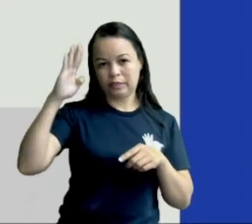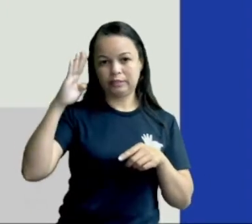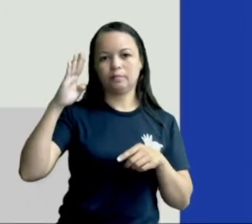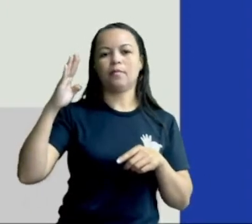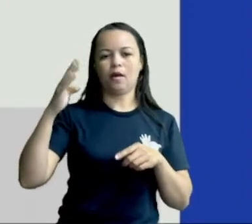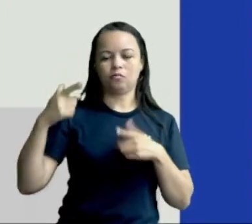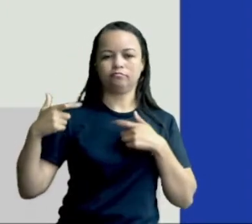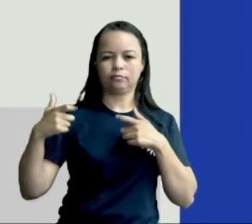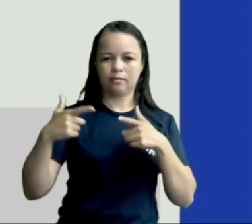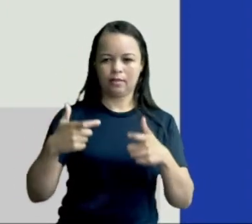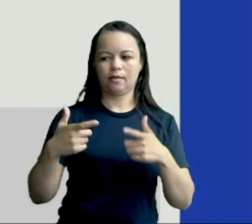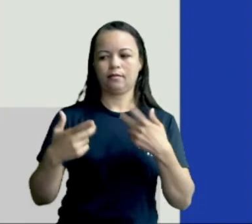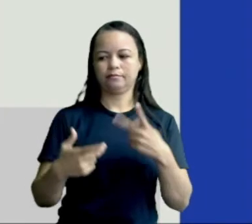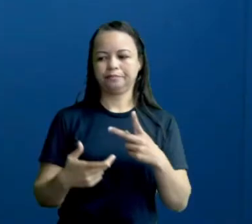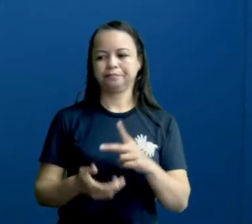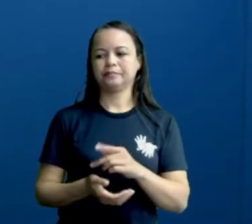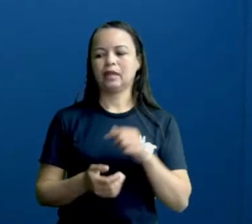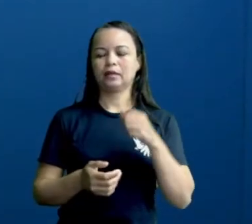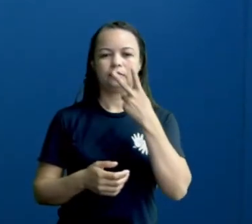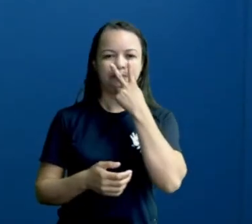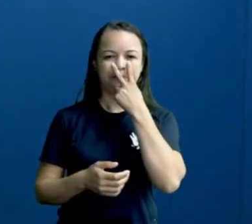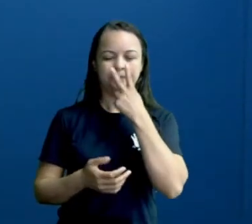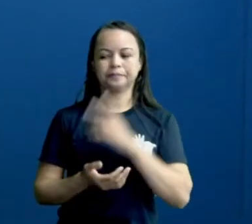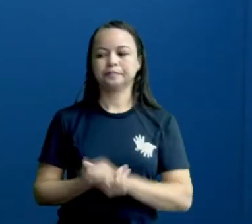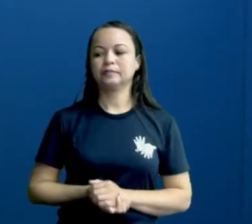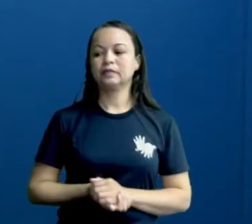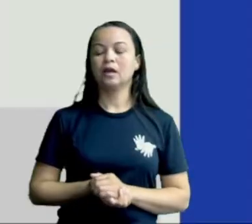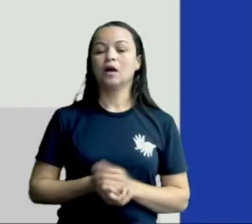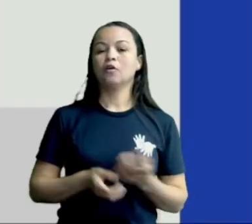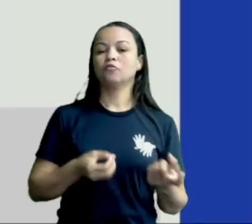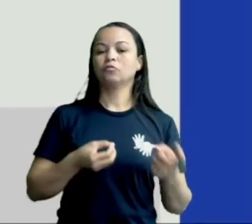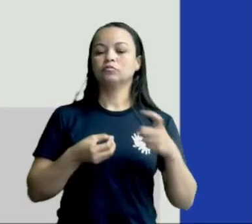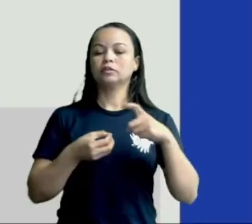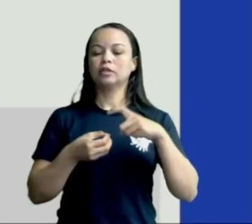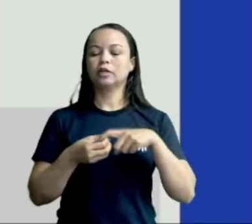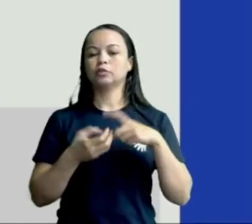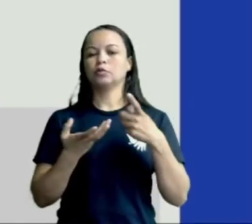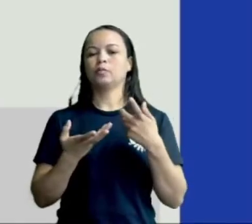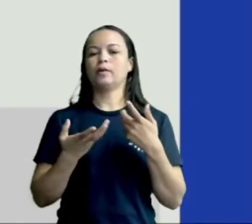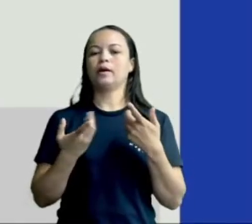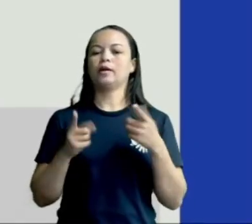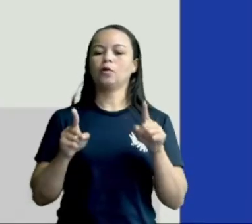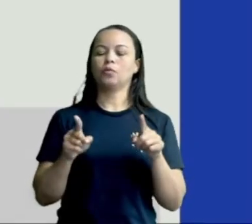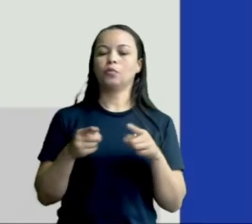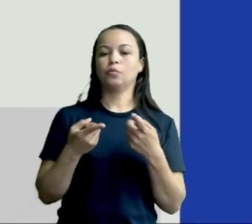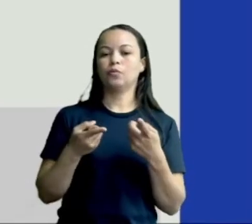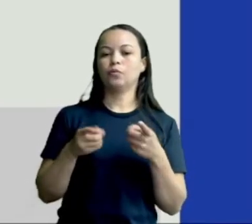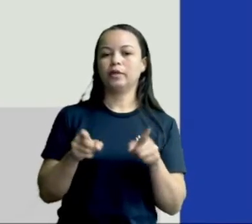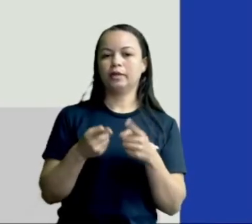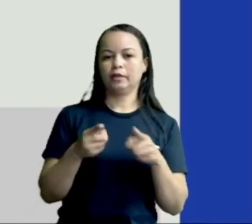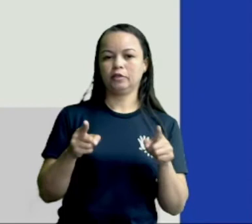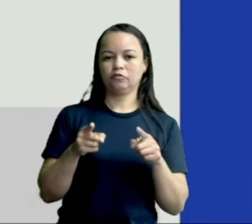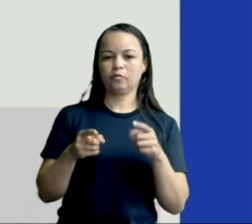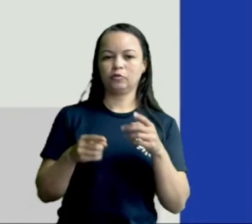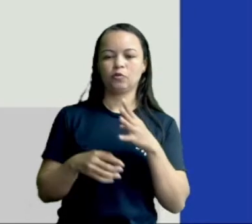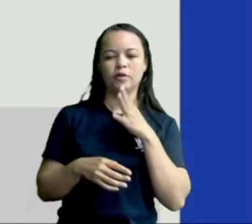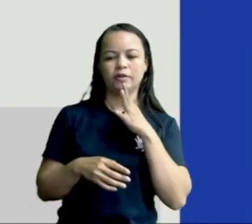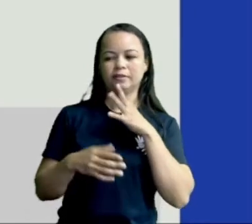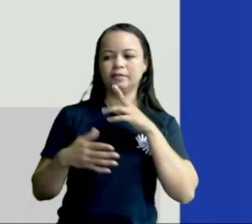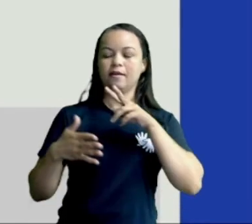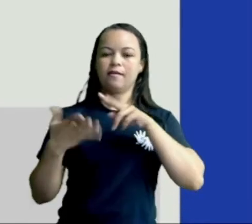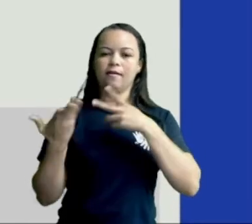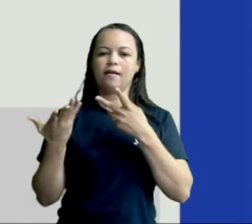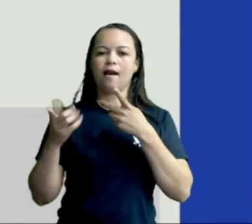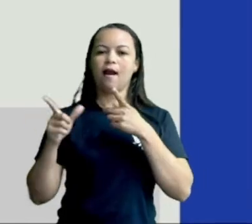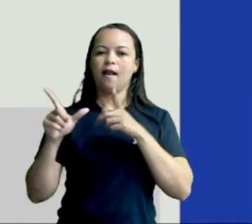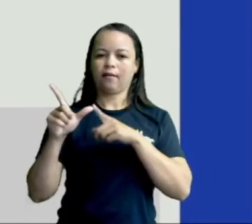Agora, voltando para o hino, né, para a gente saber, vamos conhecer a letra do hino da nossa cidade? Olha